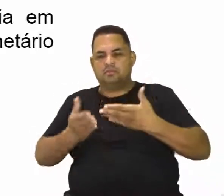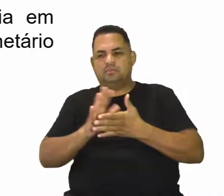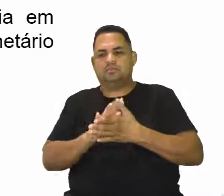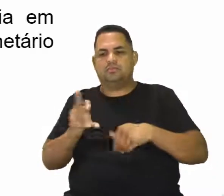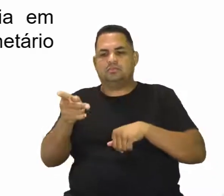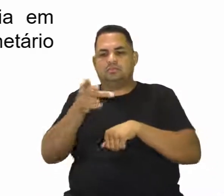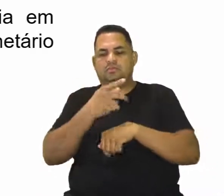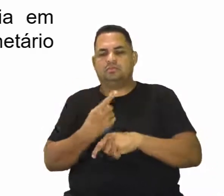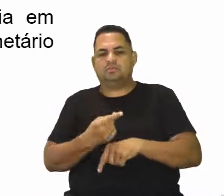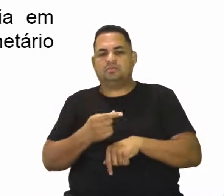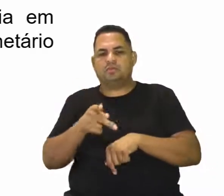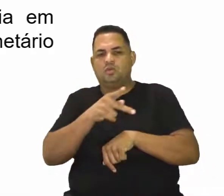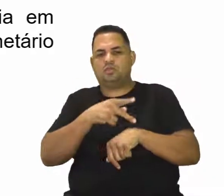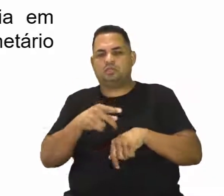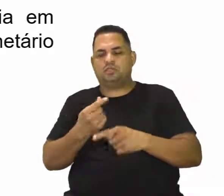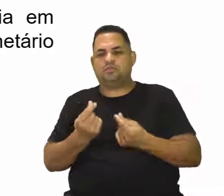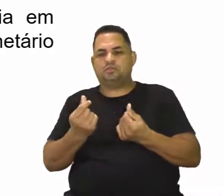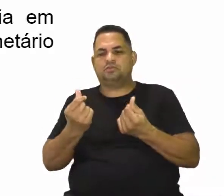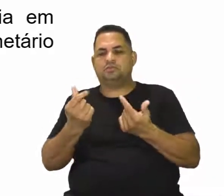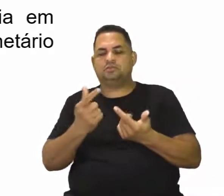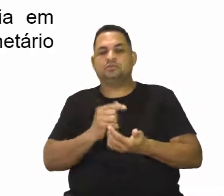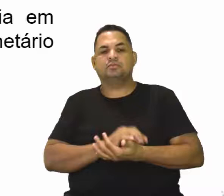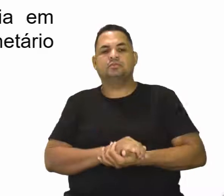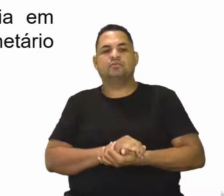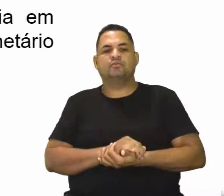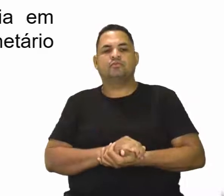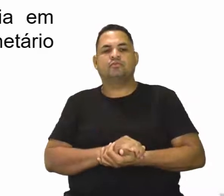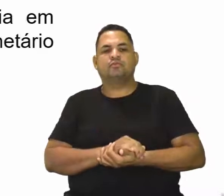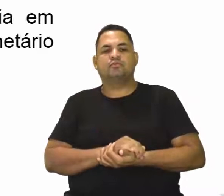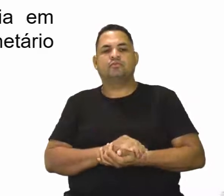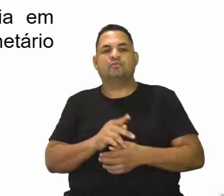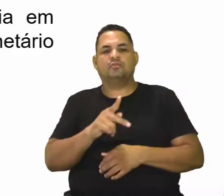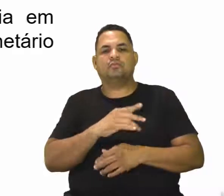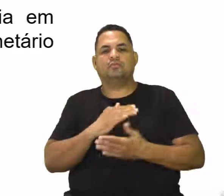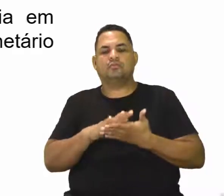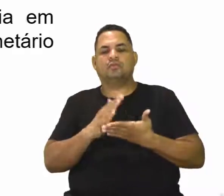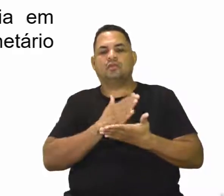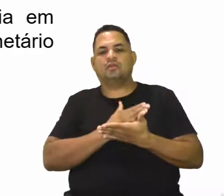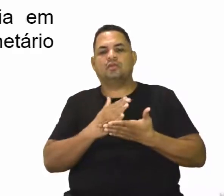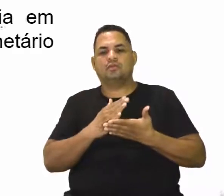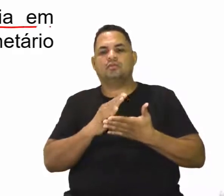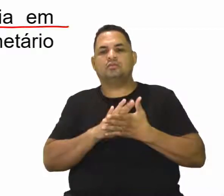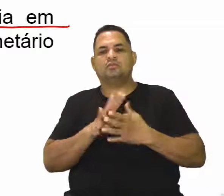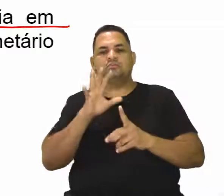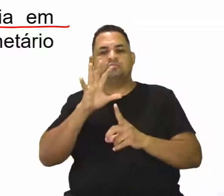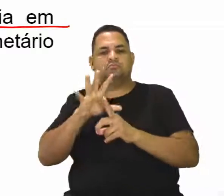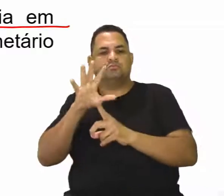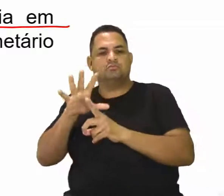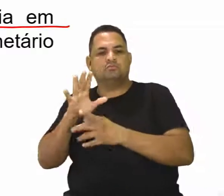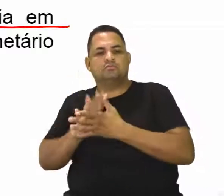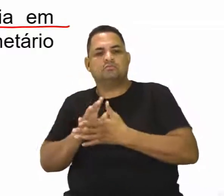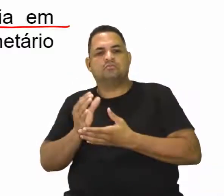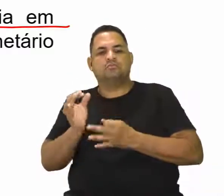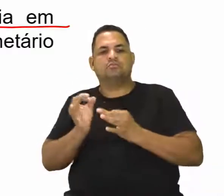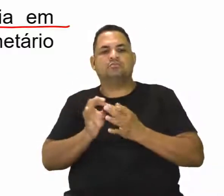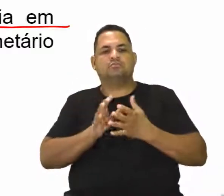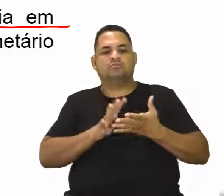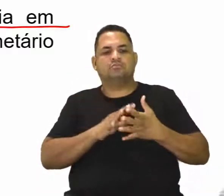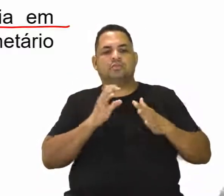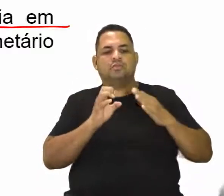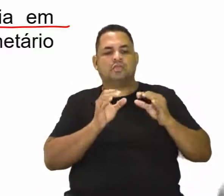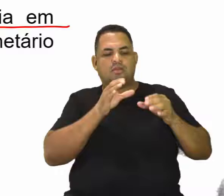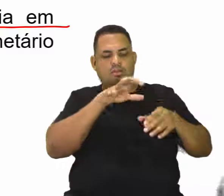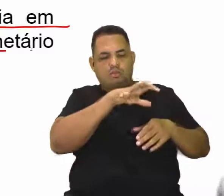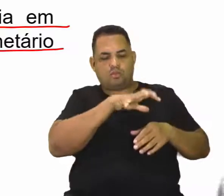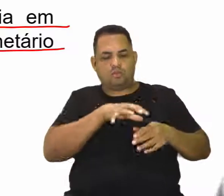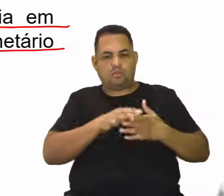transações internacionais. O país então passou a exercer enorme influência em organismos